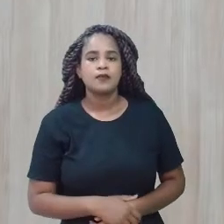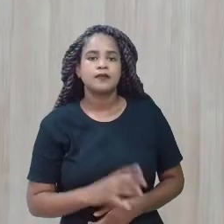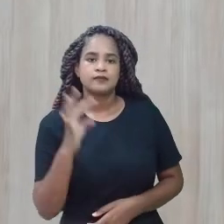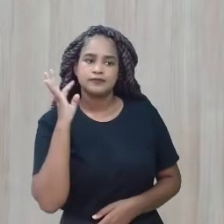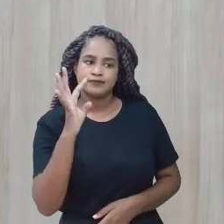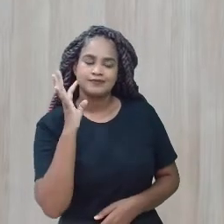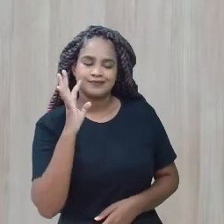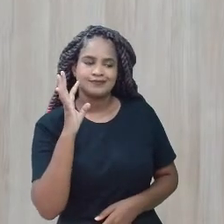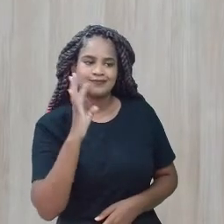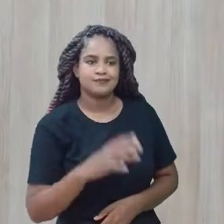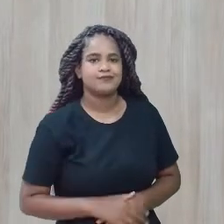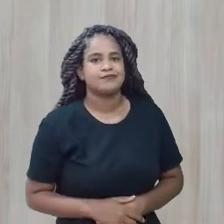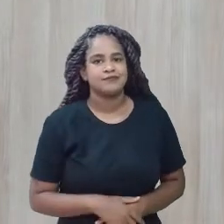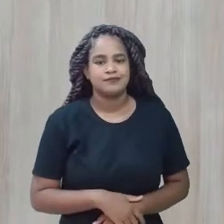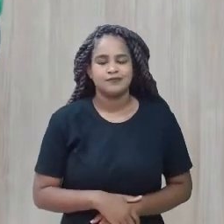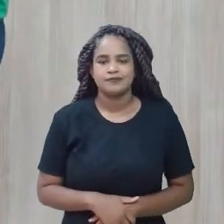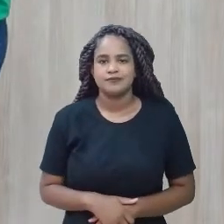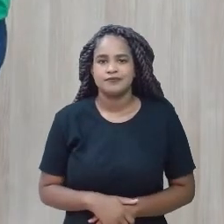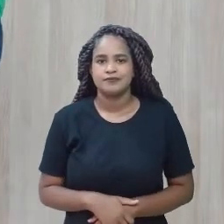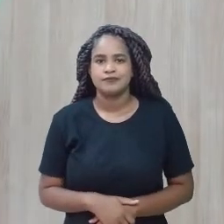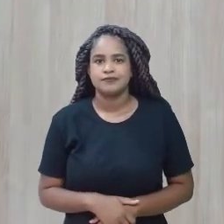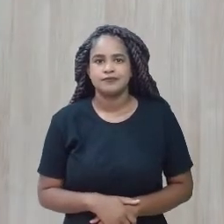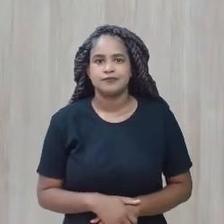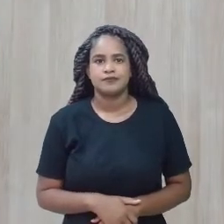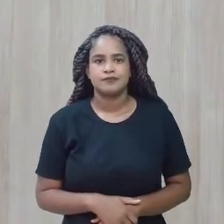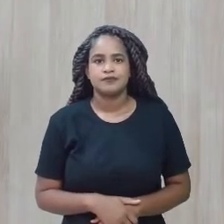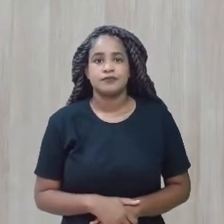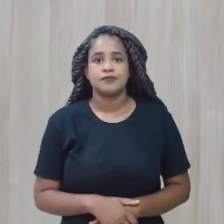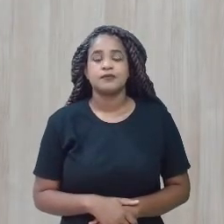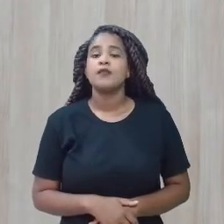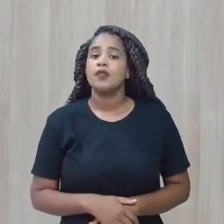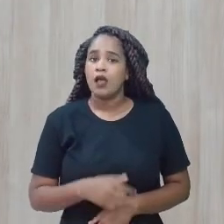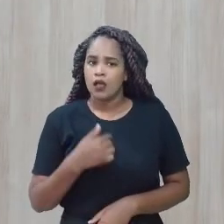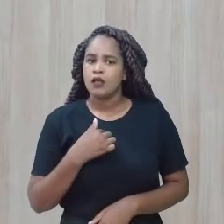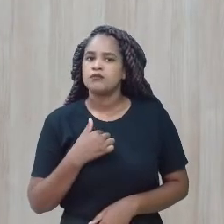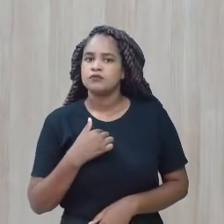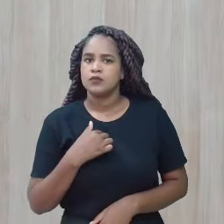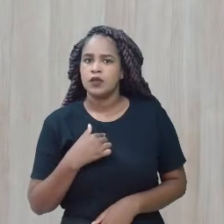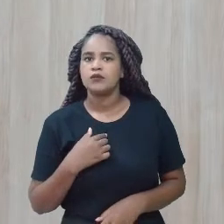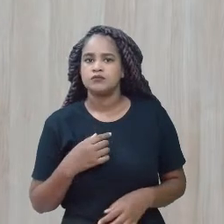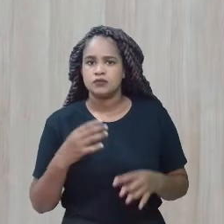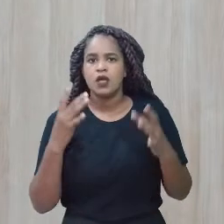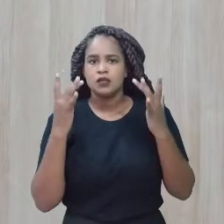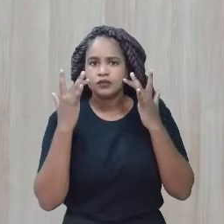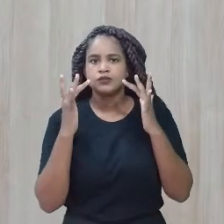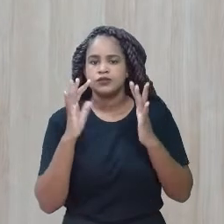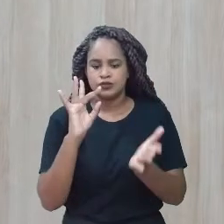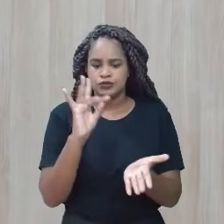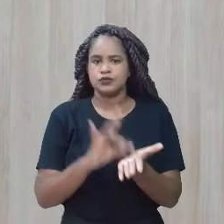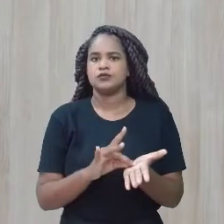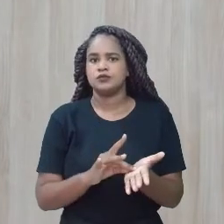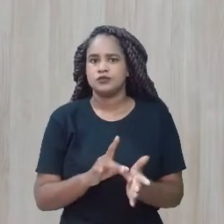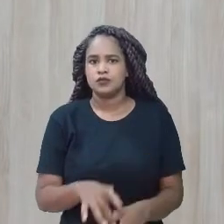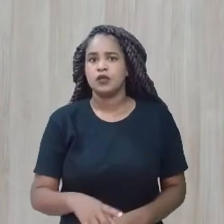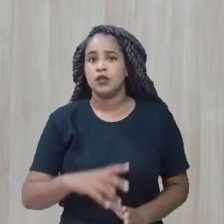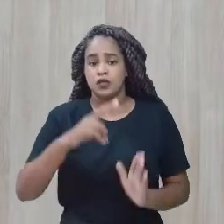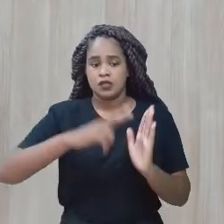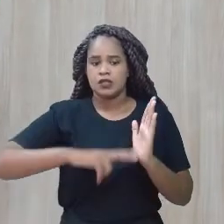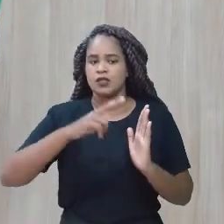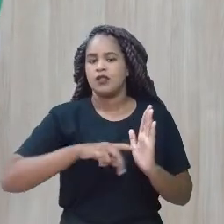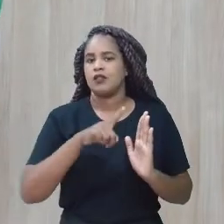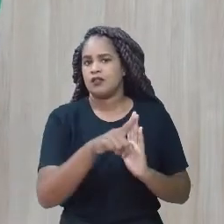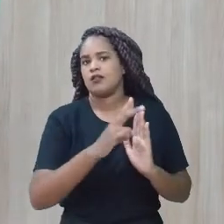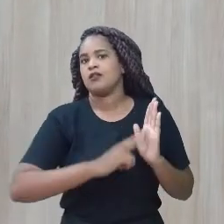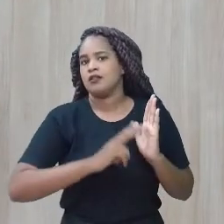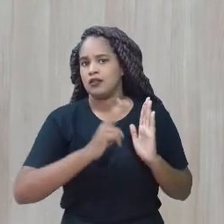Eu sou real testemunha do que a professora Camille acabou de falar. Ela é uma leitora